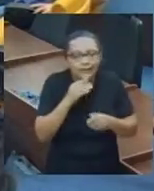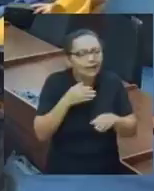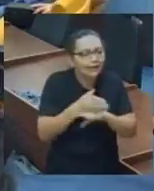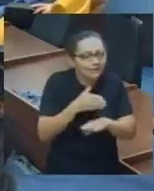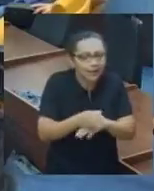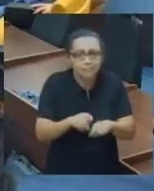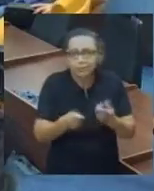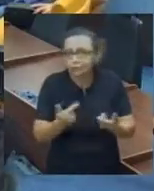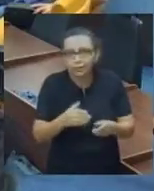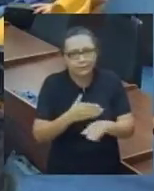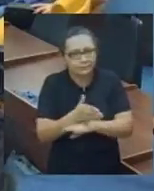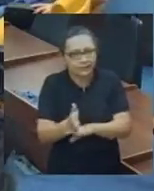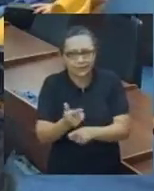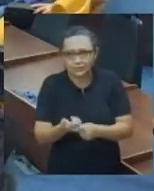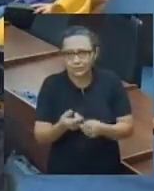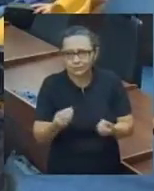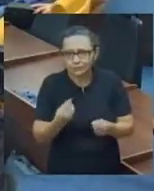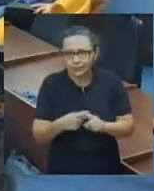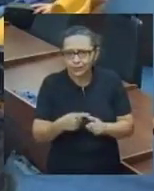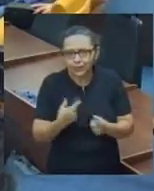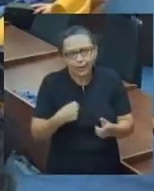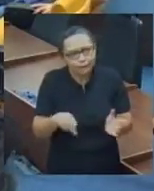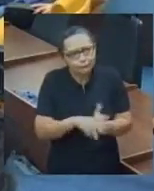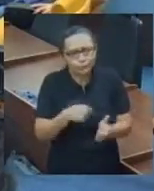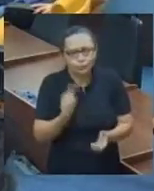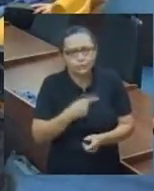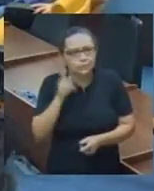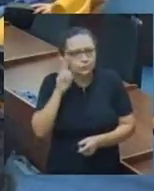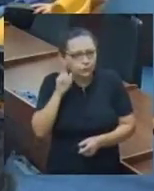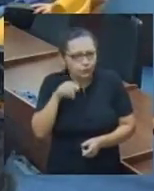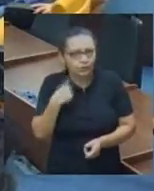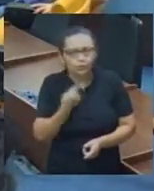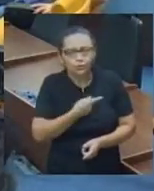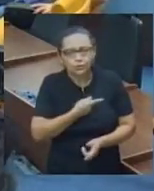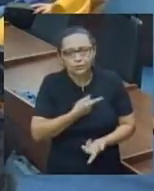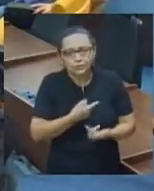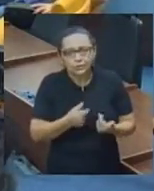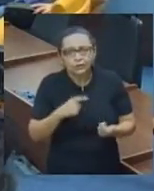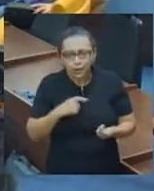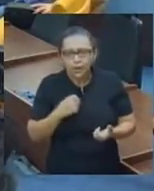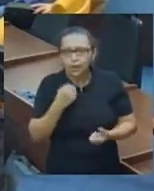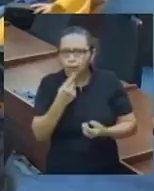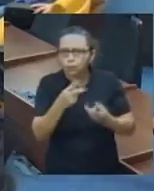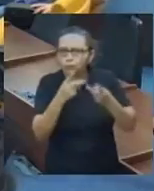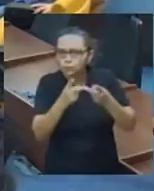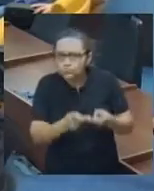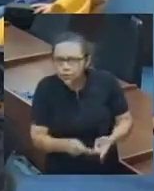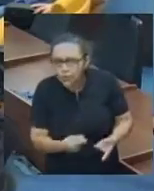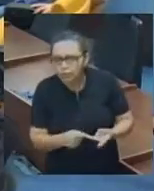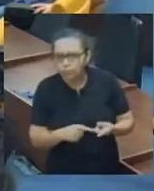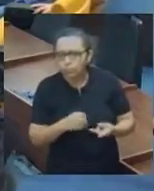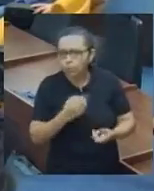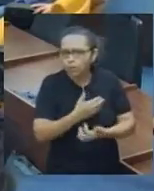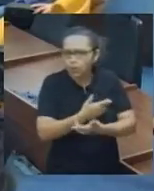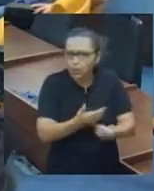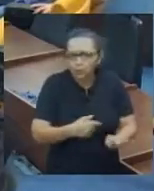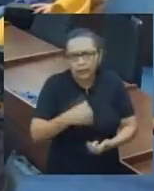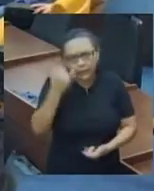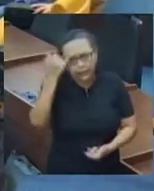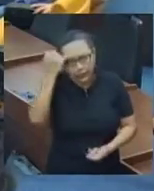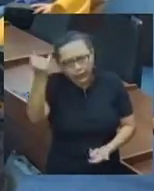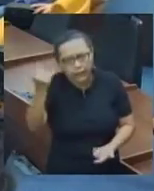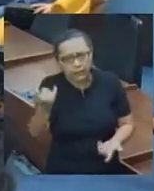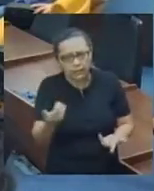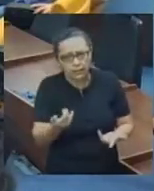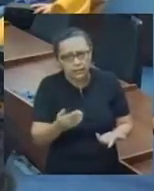de conhecimento faz parte da nossa história faz parte do nosso e tem algum projeto alguma coisa que faça que não